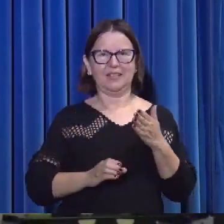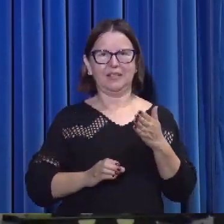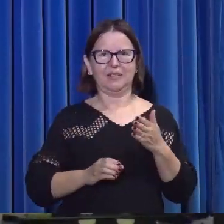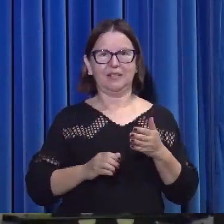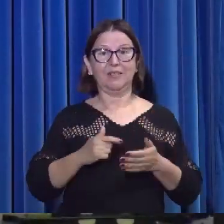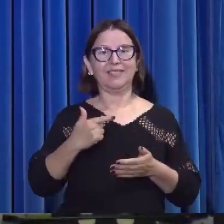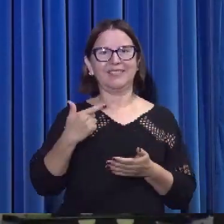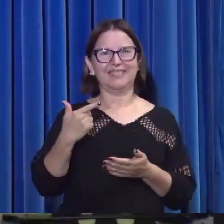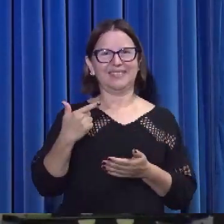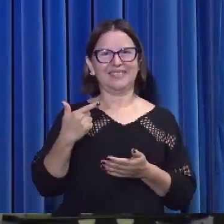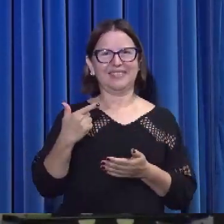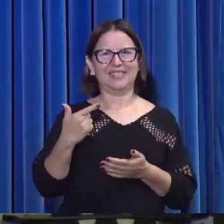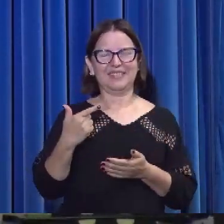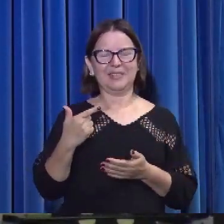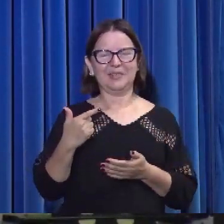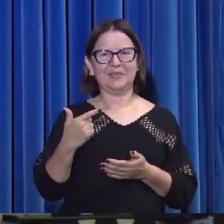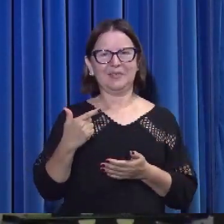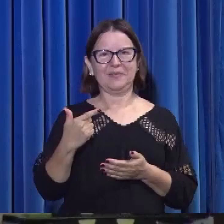2,